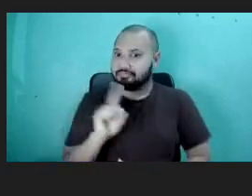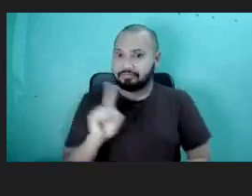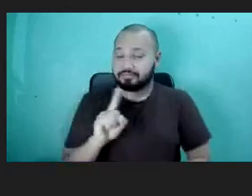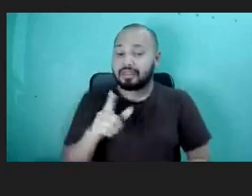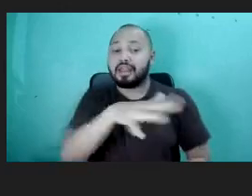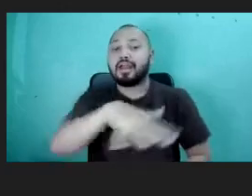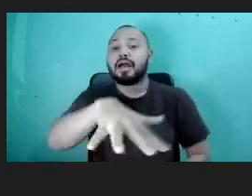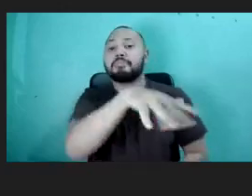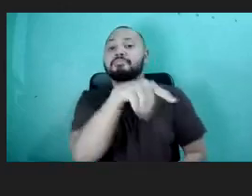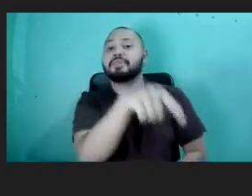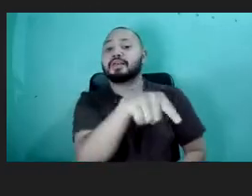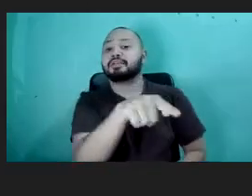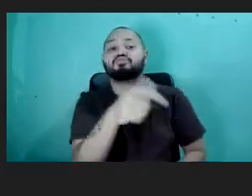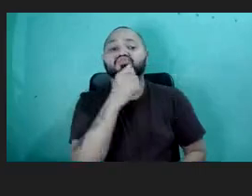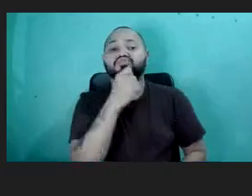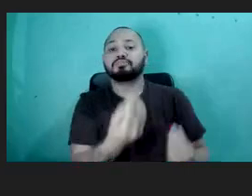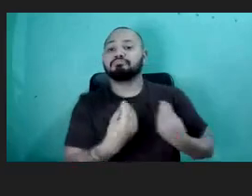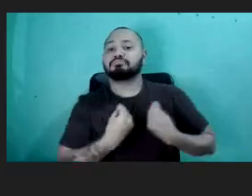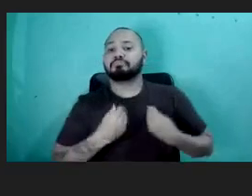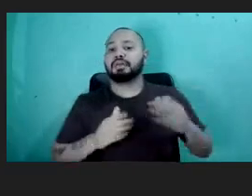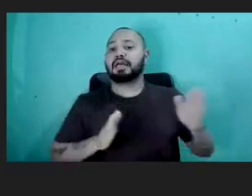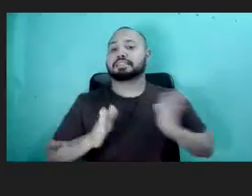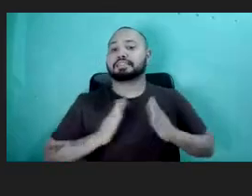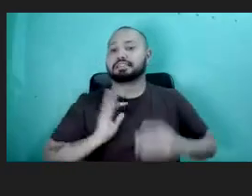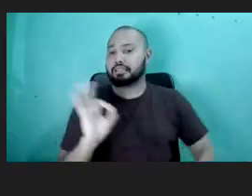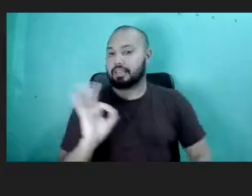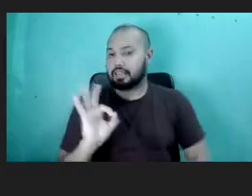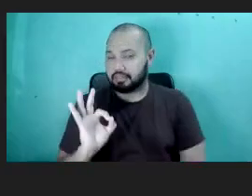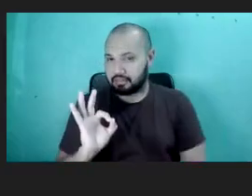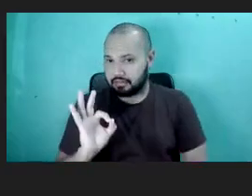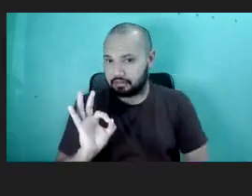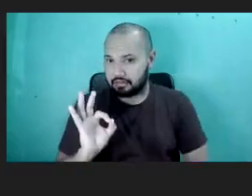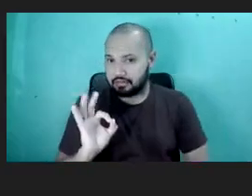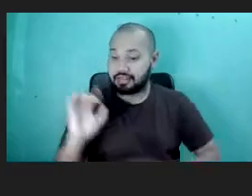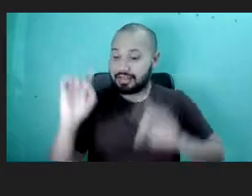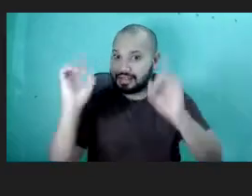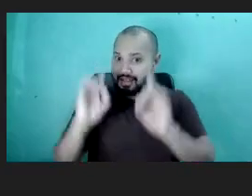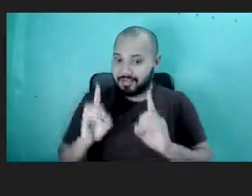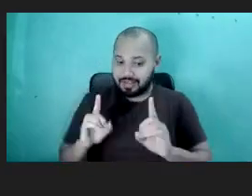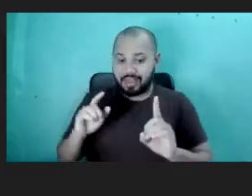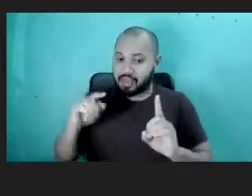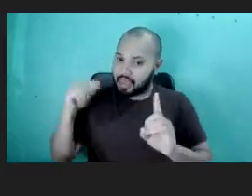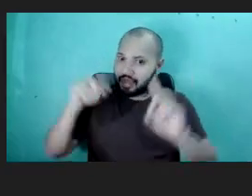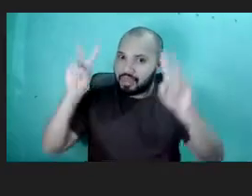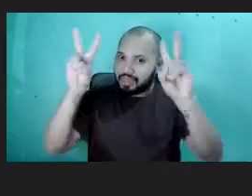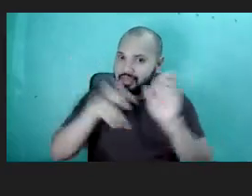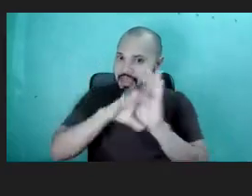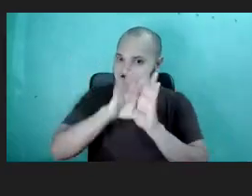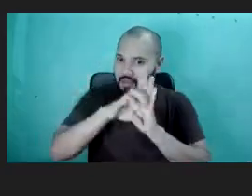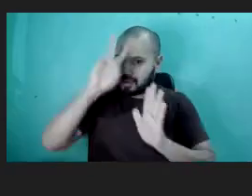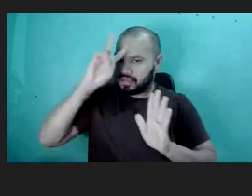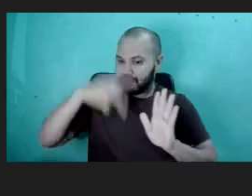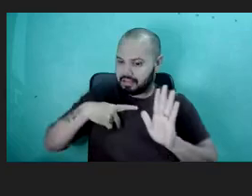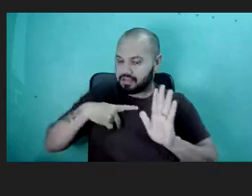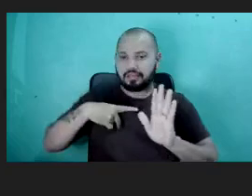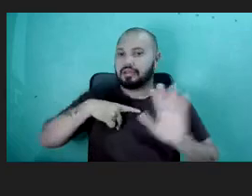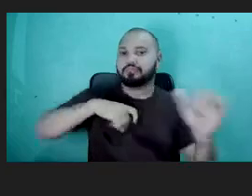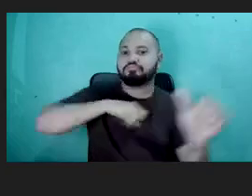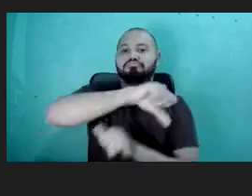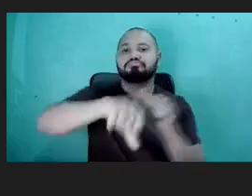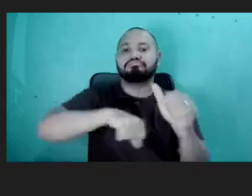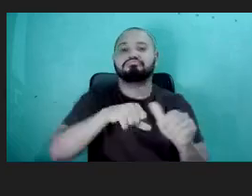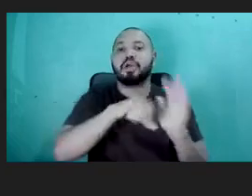produz acessibilidade. Então, a deficiência deixa de ser compreendida como essa característica individual e passa a ser entendida como